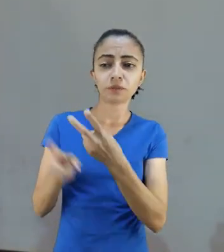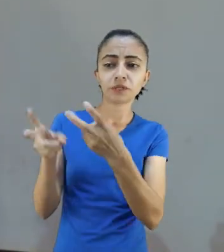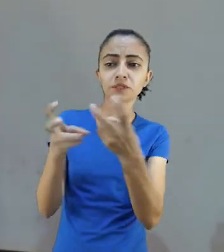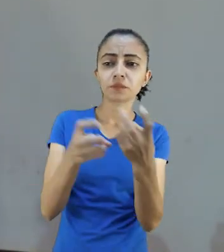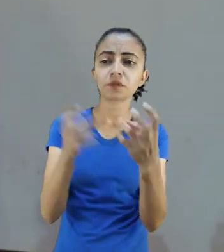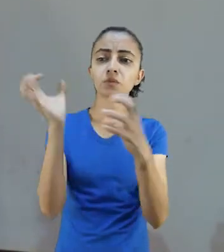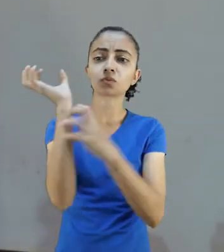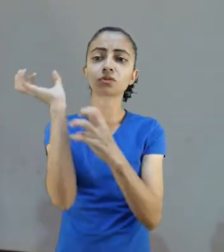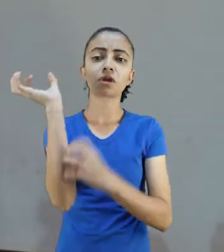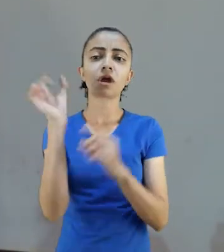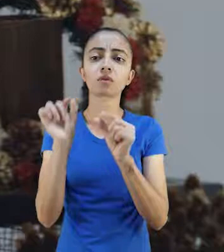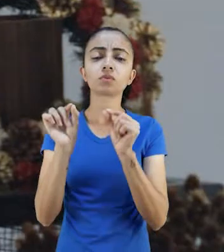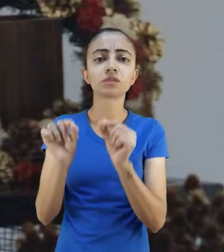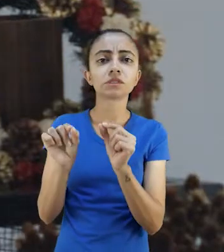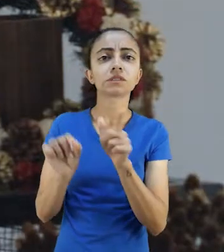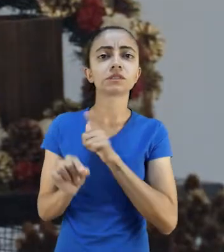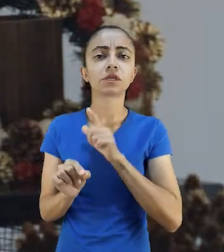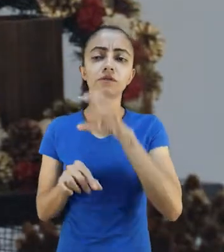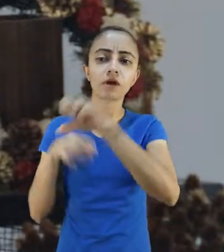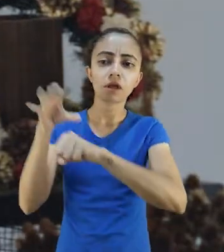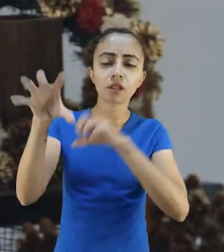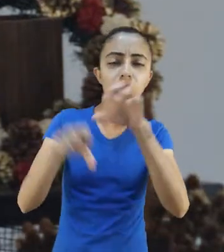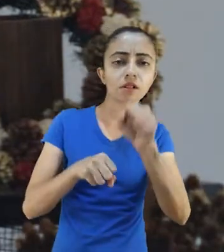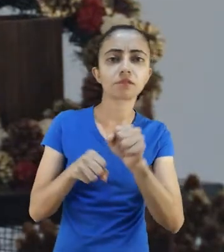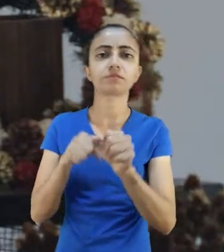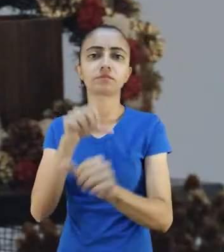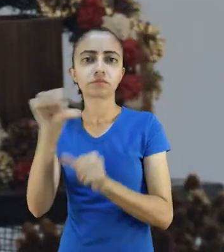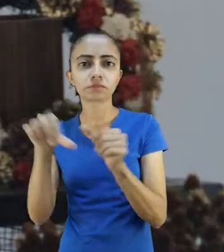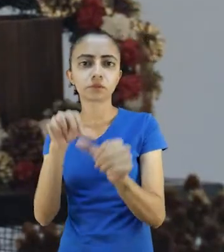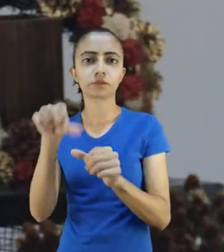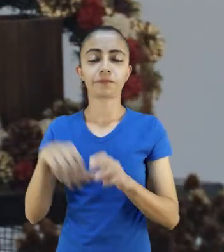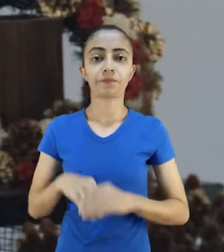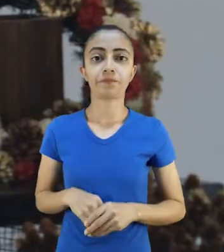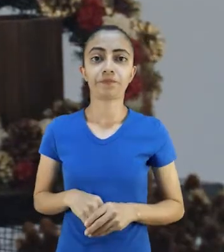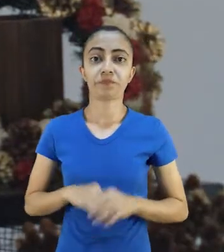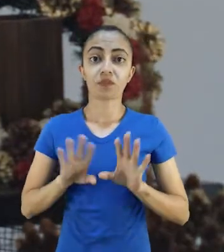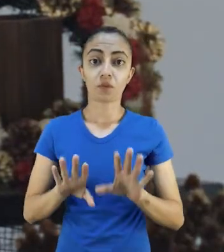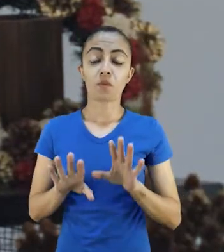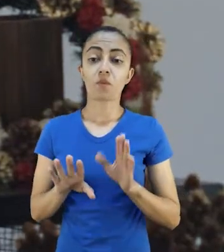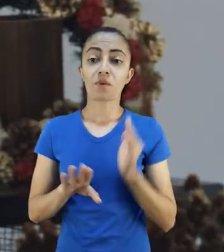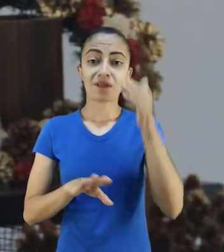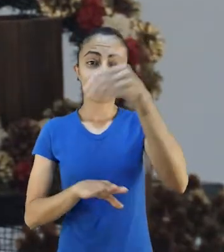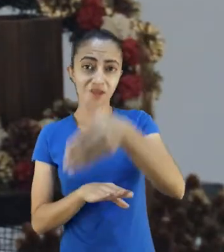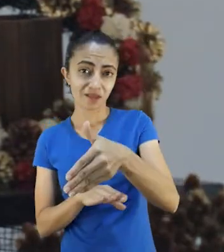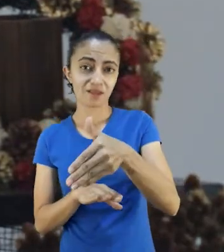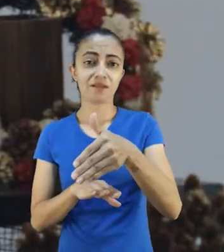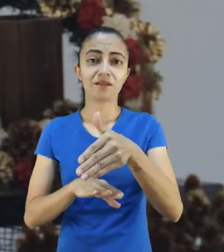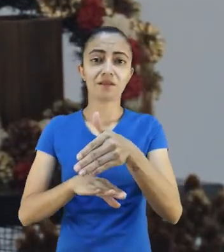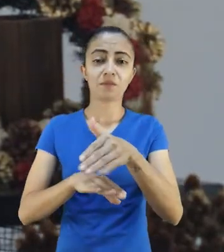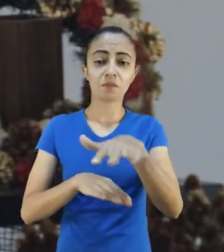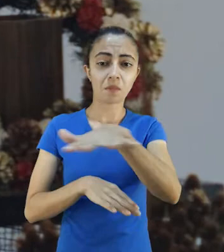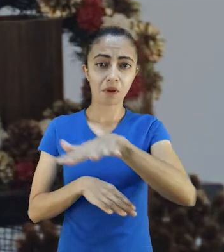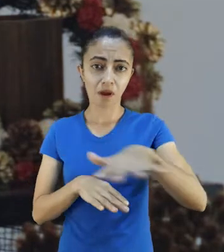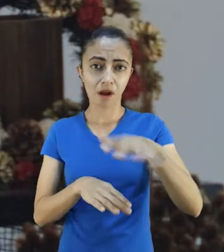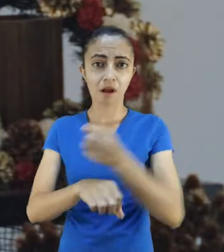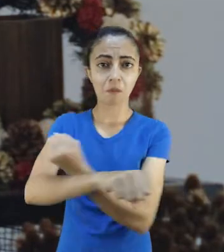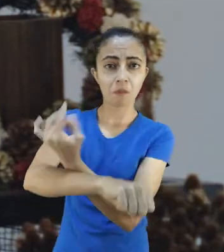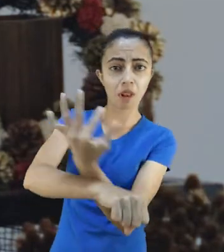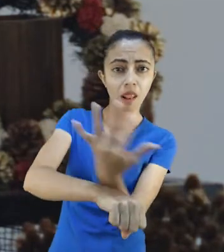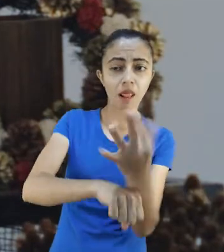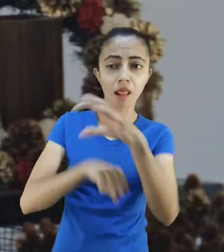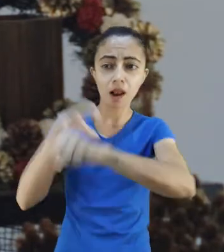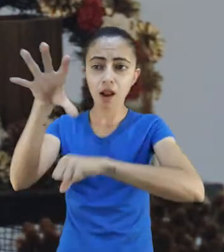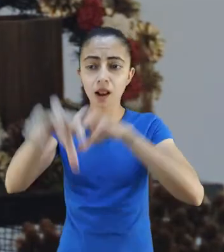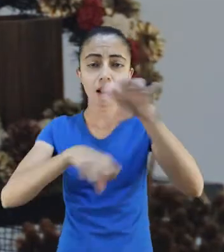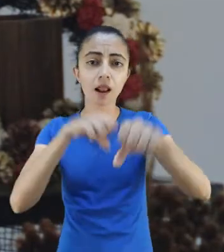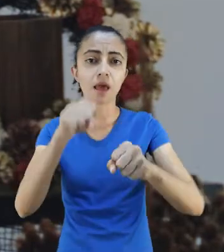vai modificando. A coleta, mas quem faz é o Walter, que é o meu marido. Eu não